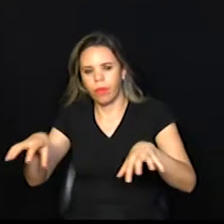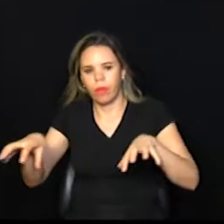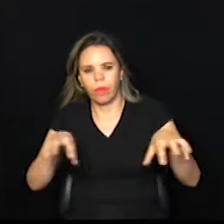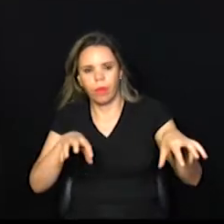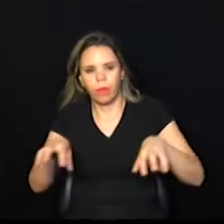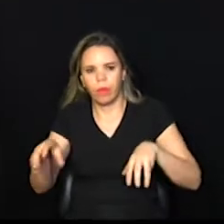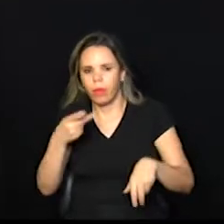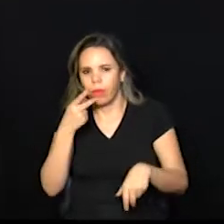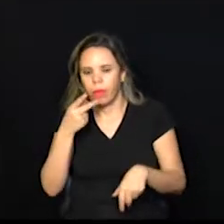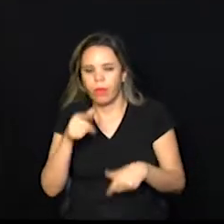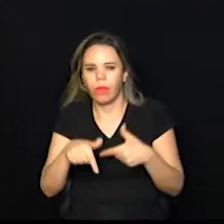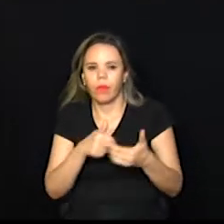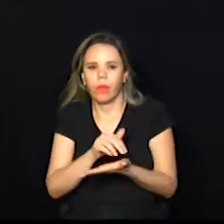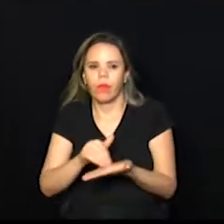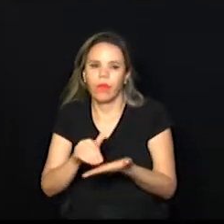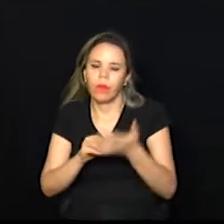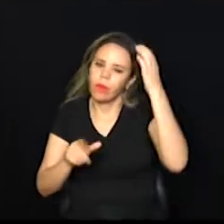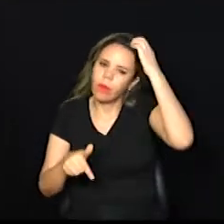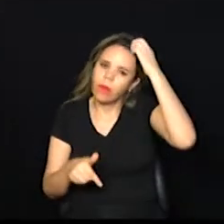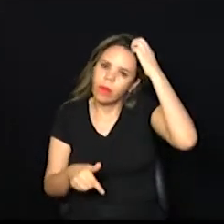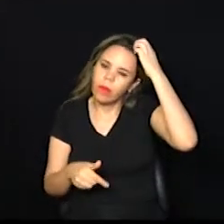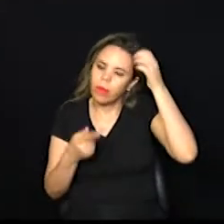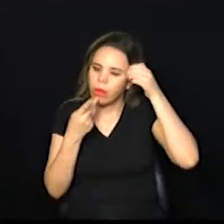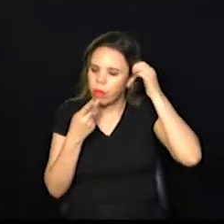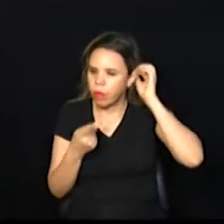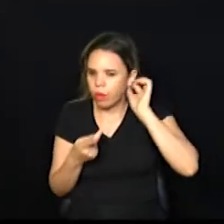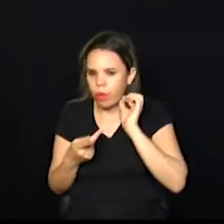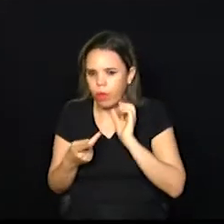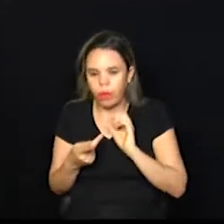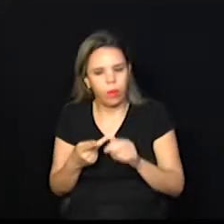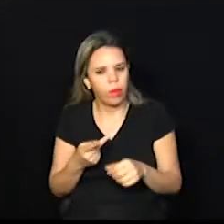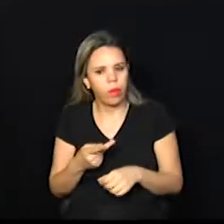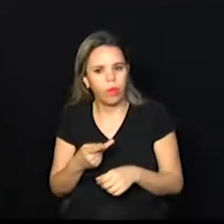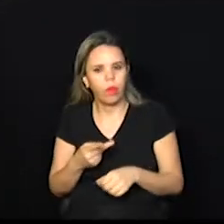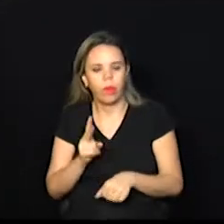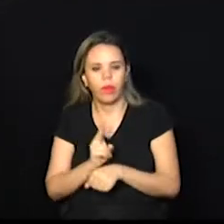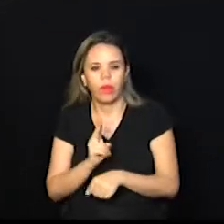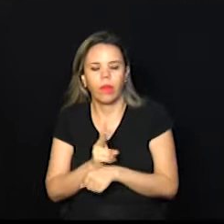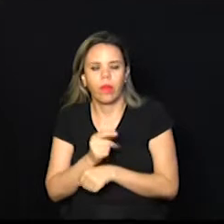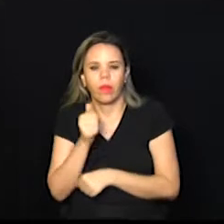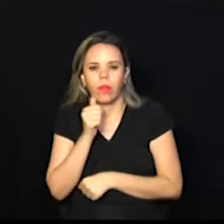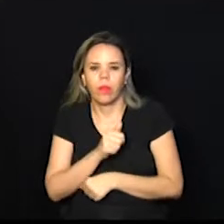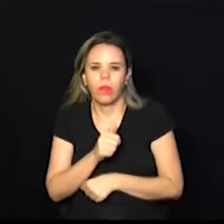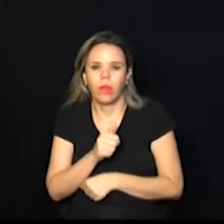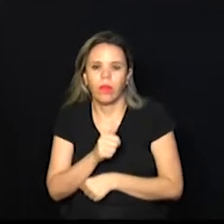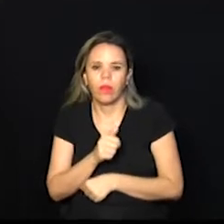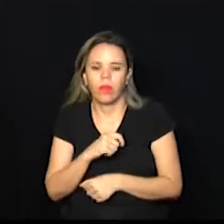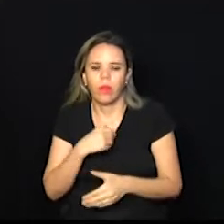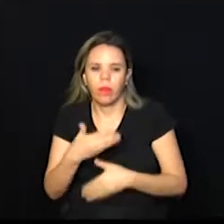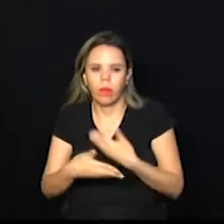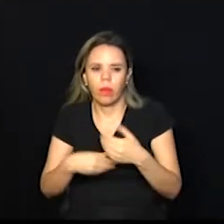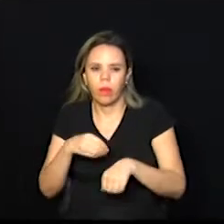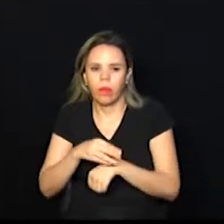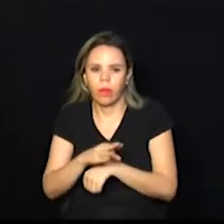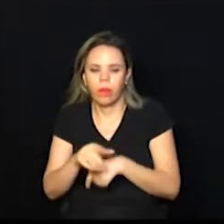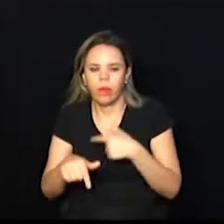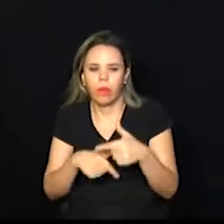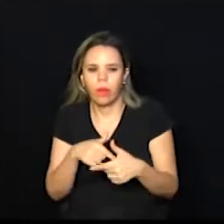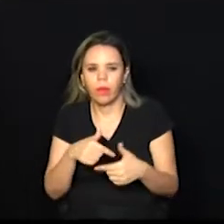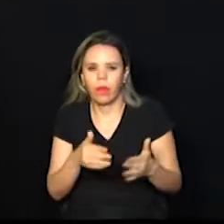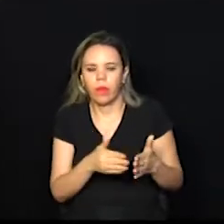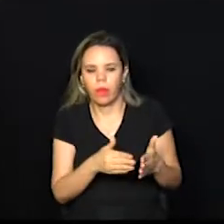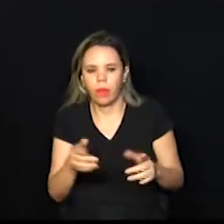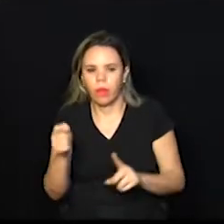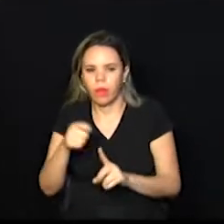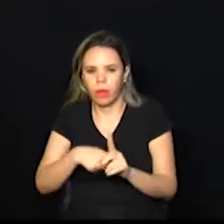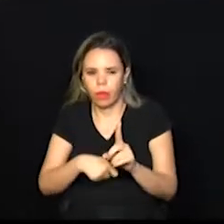falar um pouquinho isso mais quando eu falar um pouco da rede de reprotetiva à mulher e o que a gente vem trazendo de trabalho durante esse